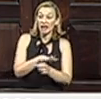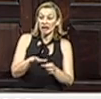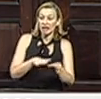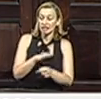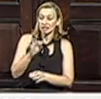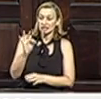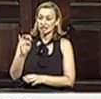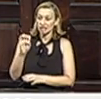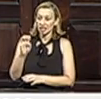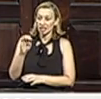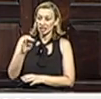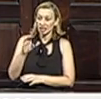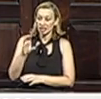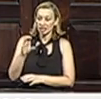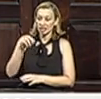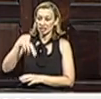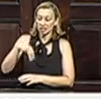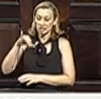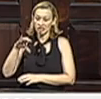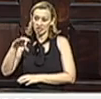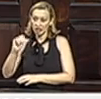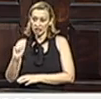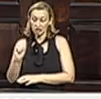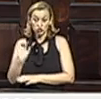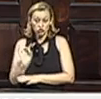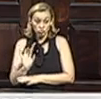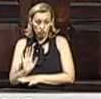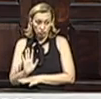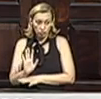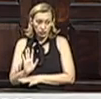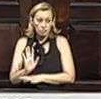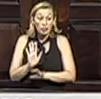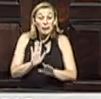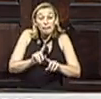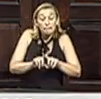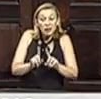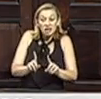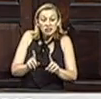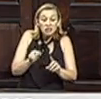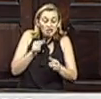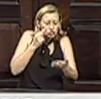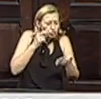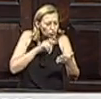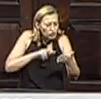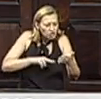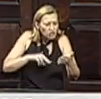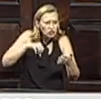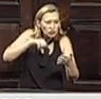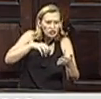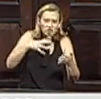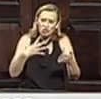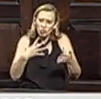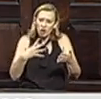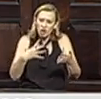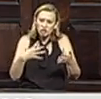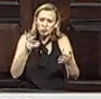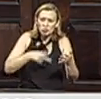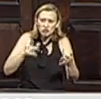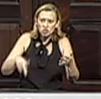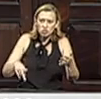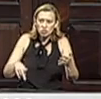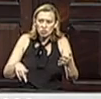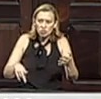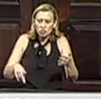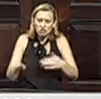CREA. Técnicos regulamentados pelo CREA. Mas está aqui na 94, deputado Flávio Serafini, professores de educação infantil e de